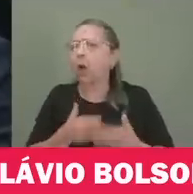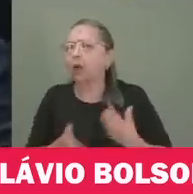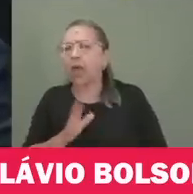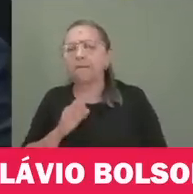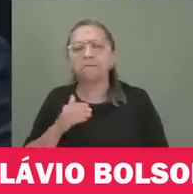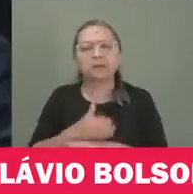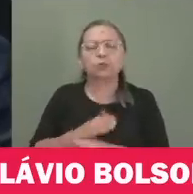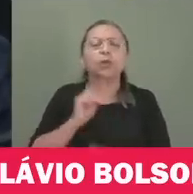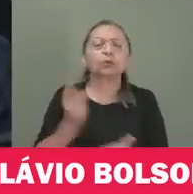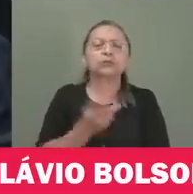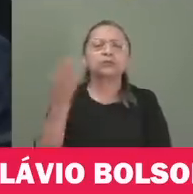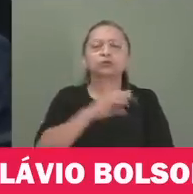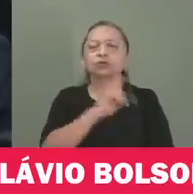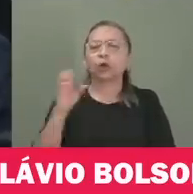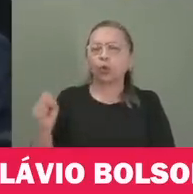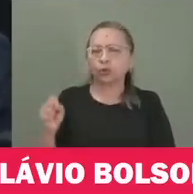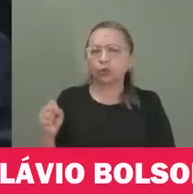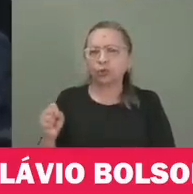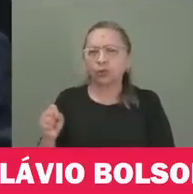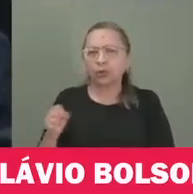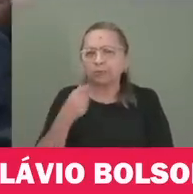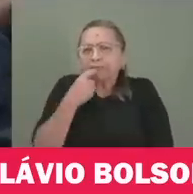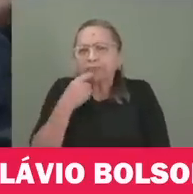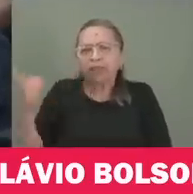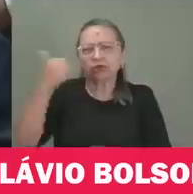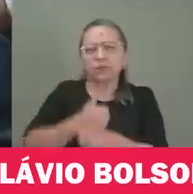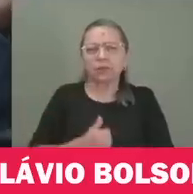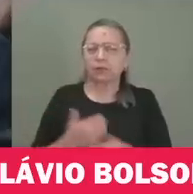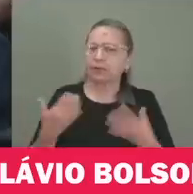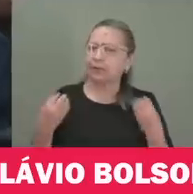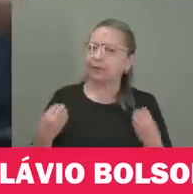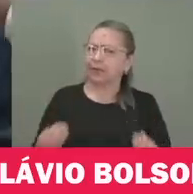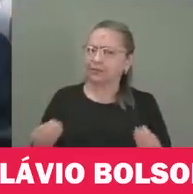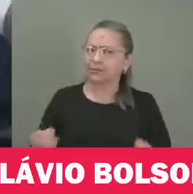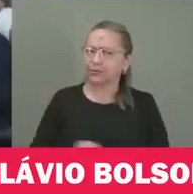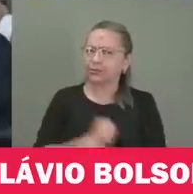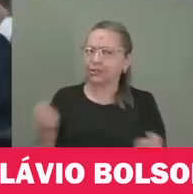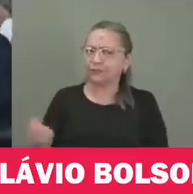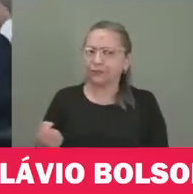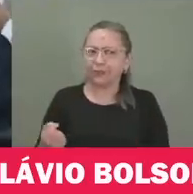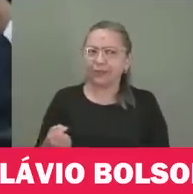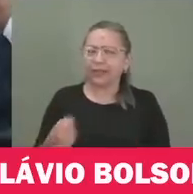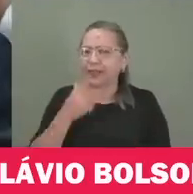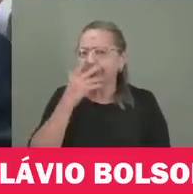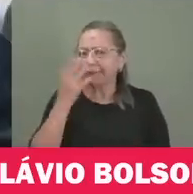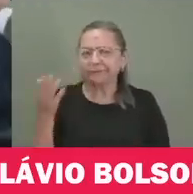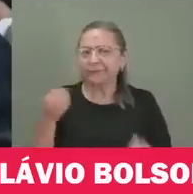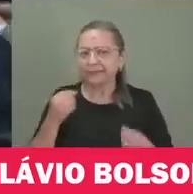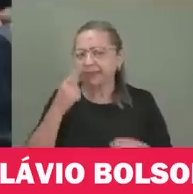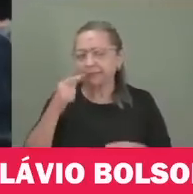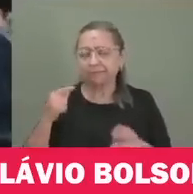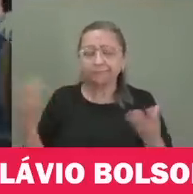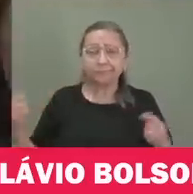8, com apenas 8 dias de governo, foge à razoabilidade. É subestimar a capacidade intelectual de